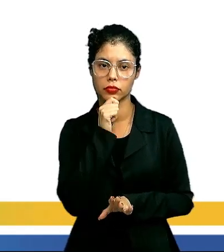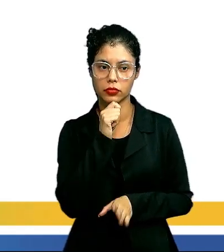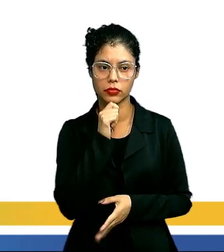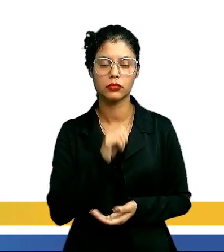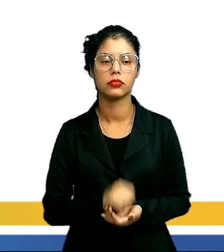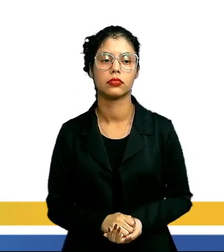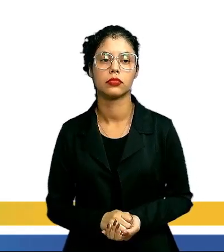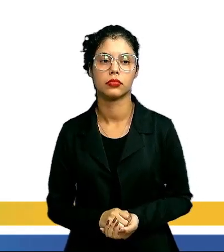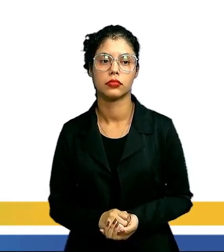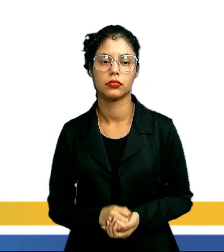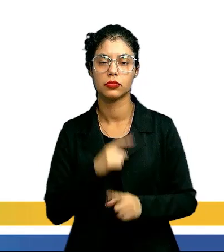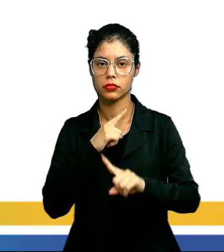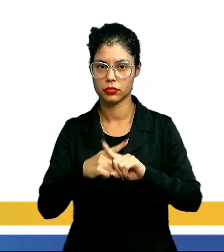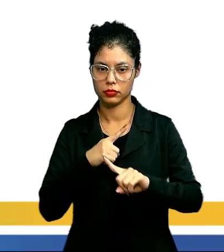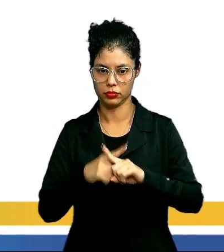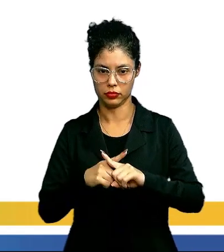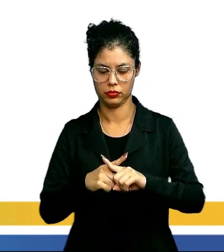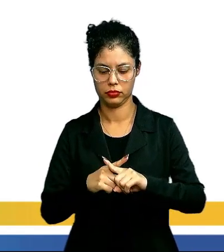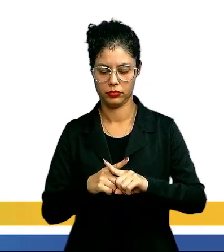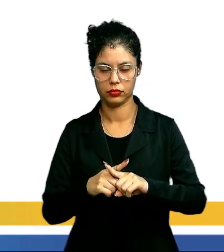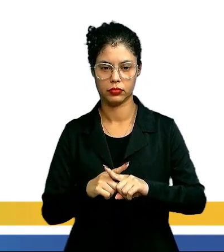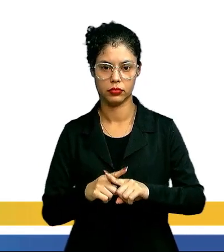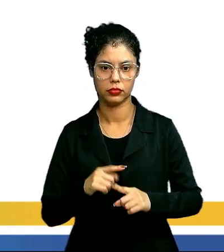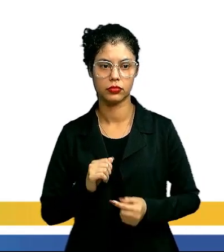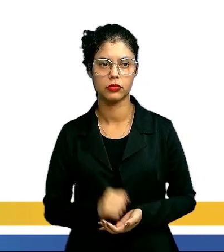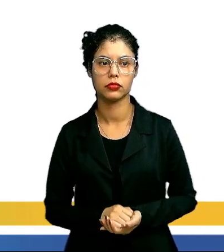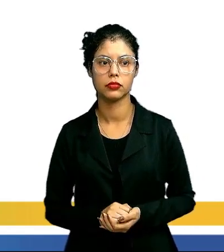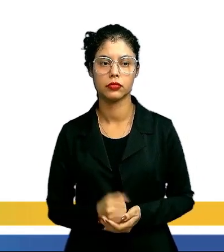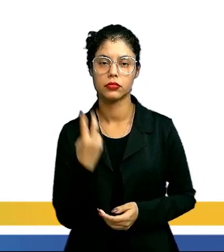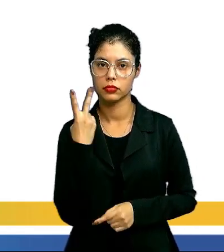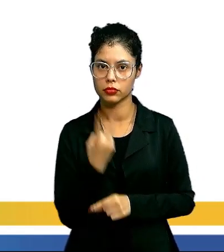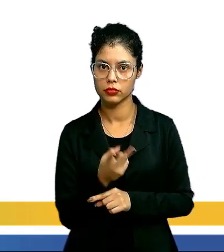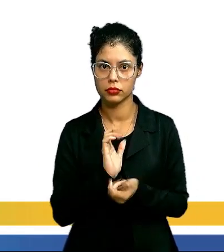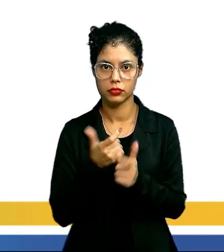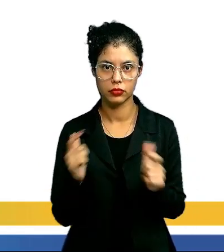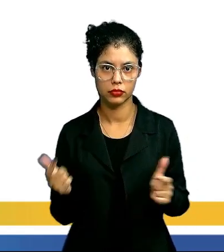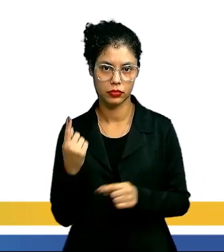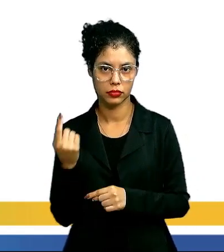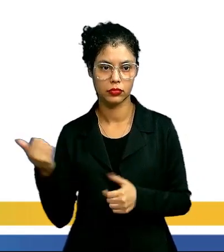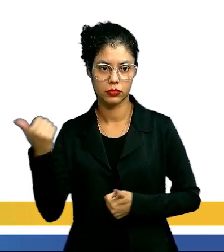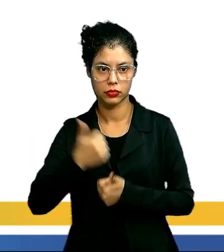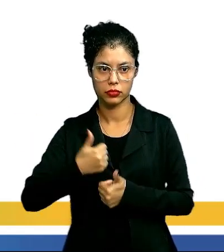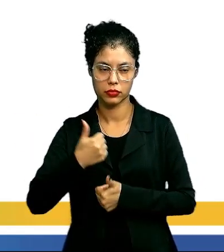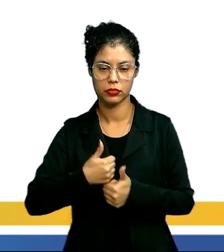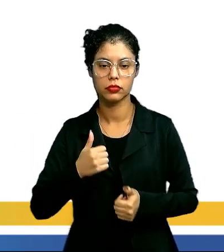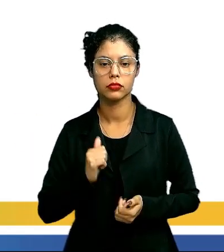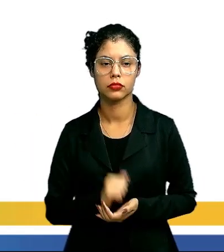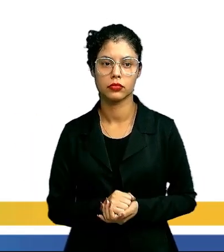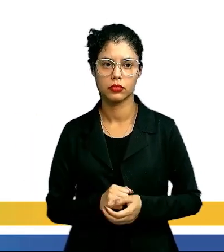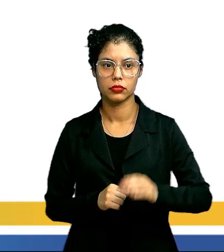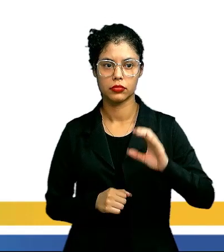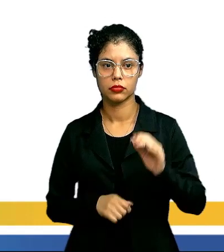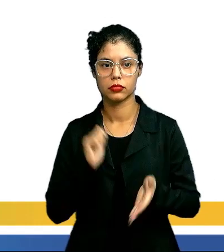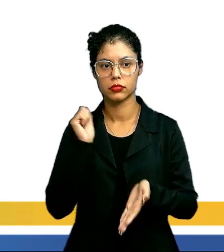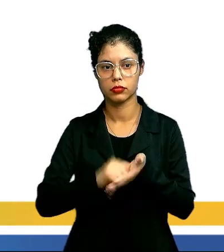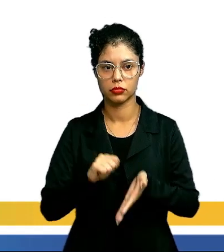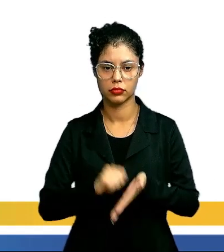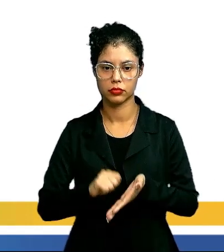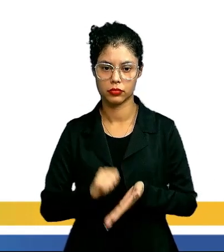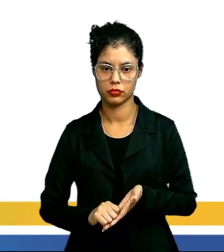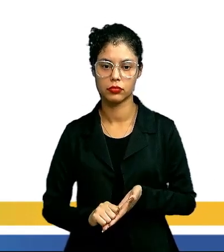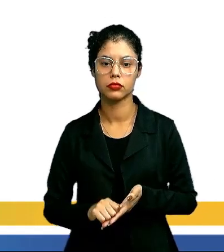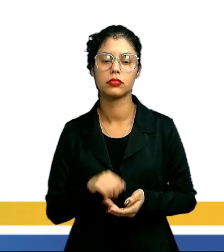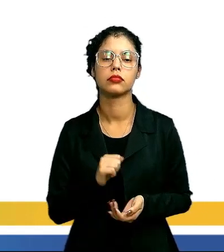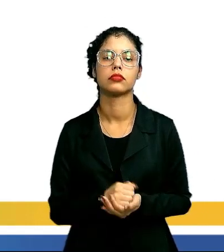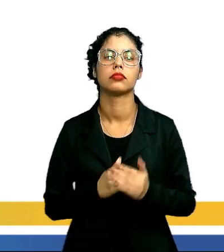é multiplicado duas vezes porque são dois aumentos sucessivos isso eu posso reescrever